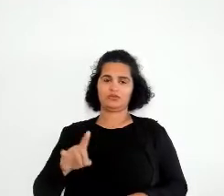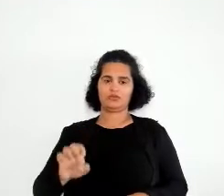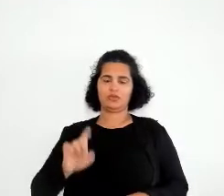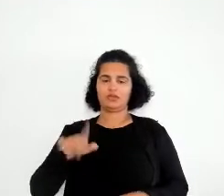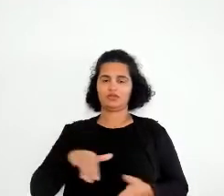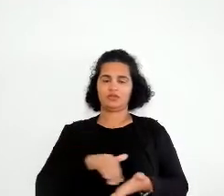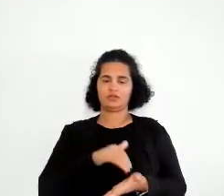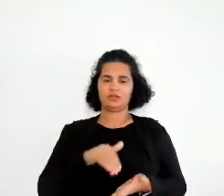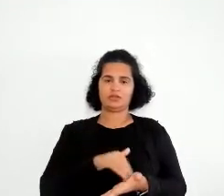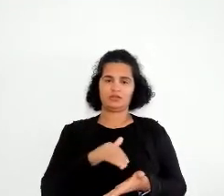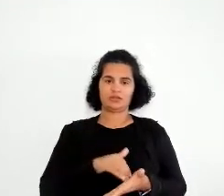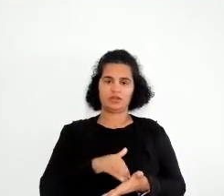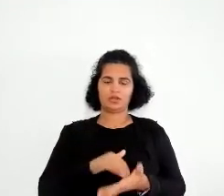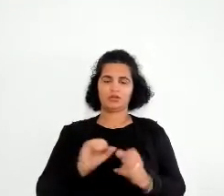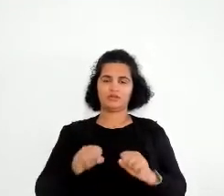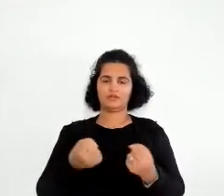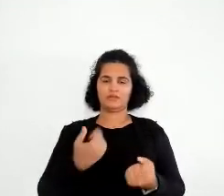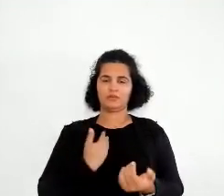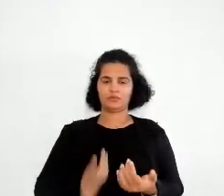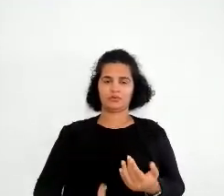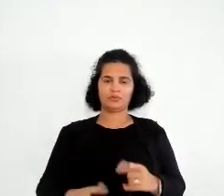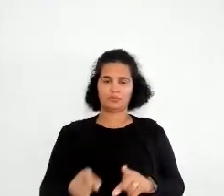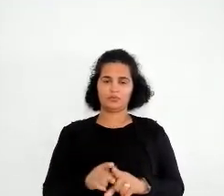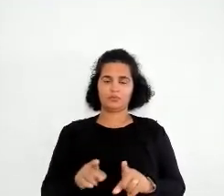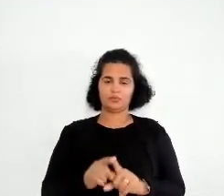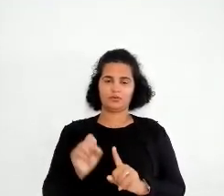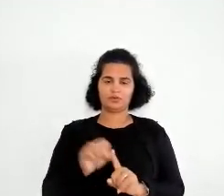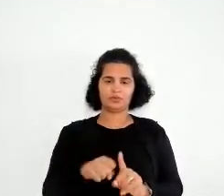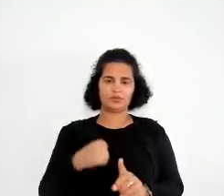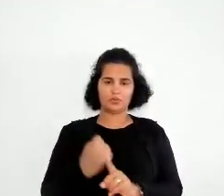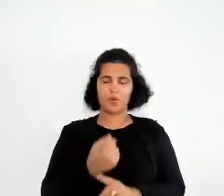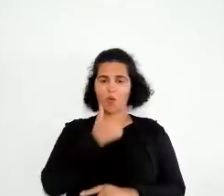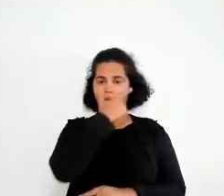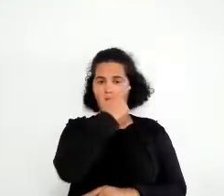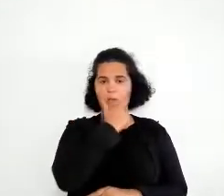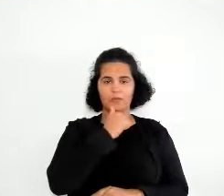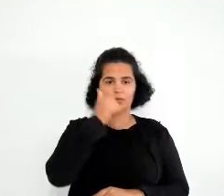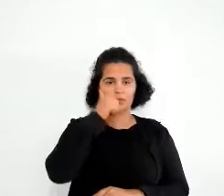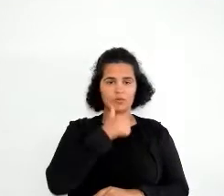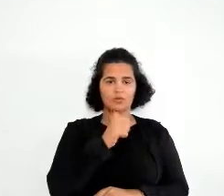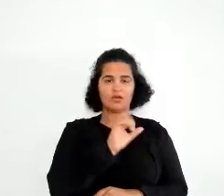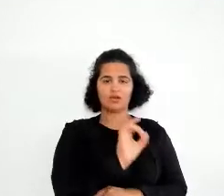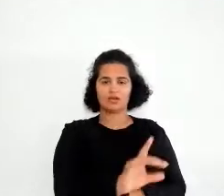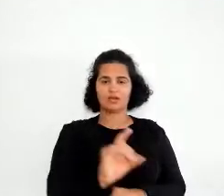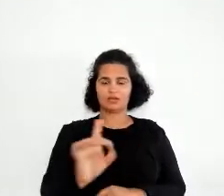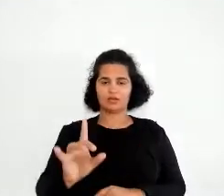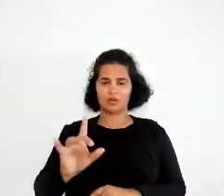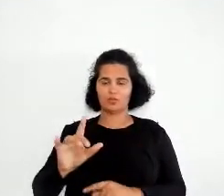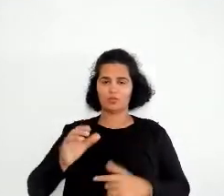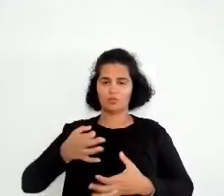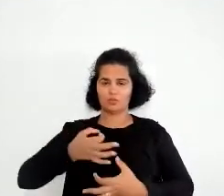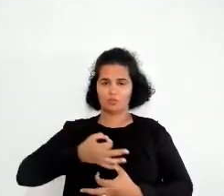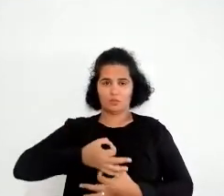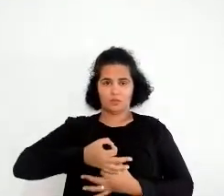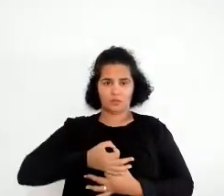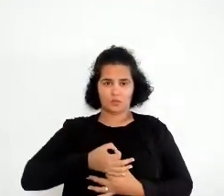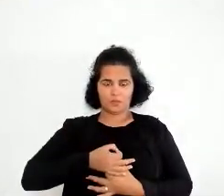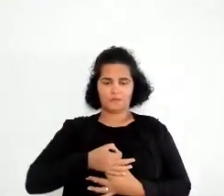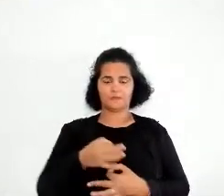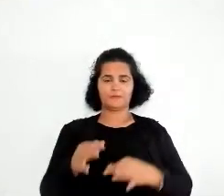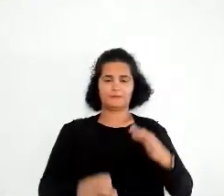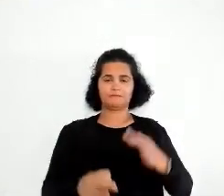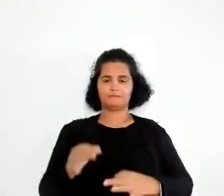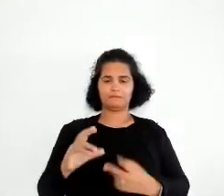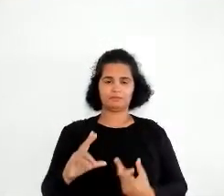Defesa Social. Senhoras e senhores, cada um dos homenageados com as medalhas Mérito Judiciário e